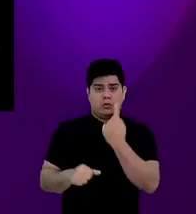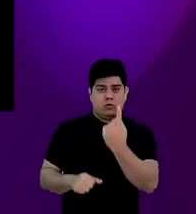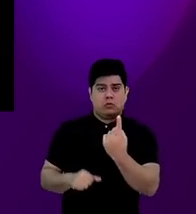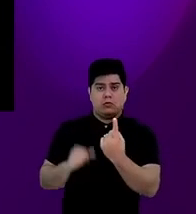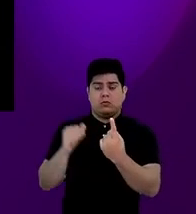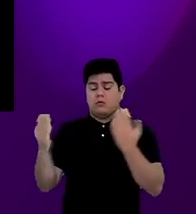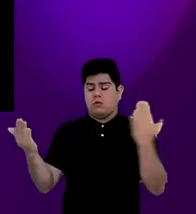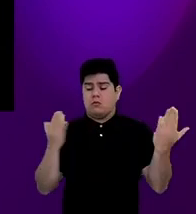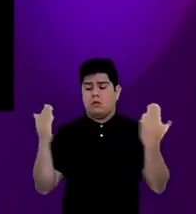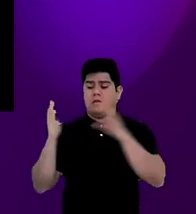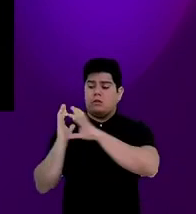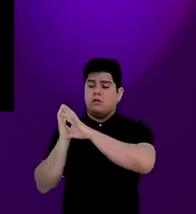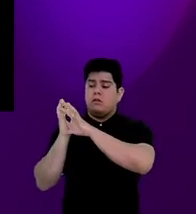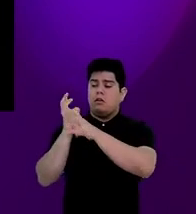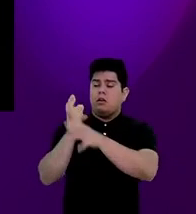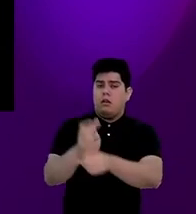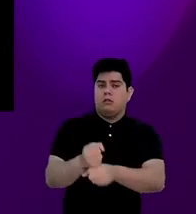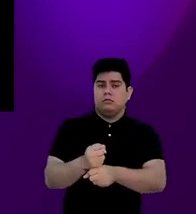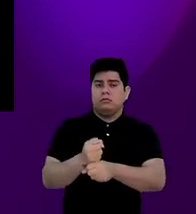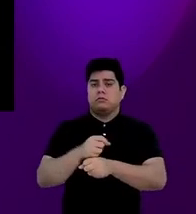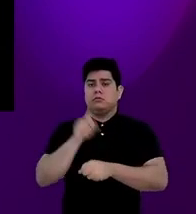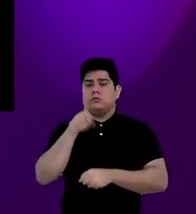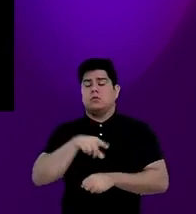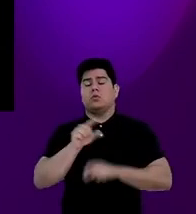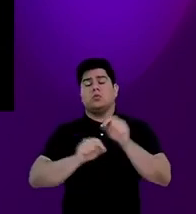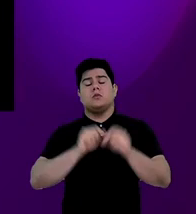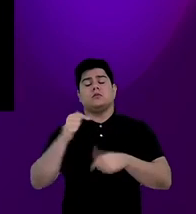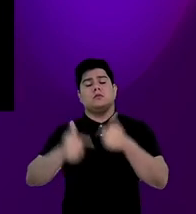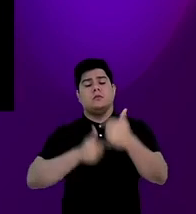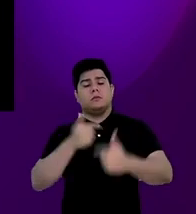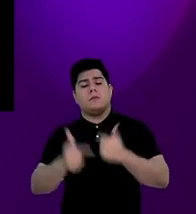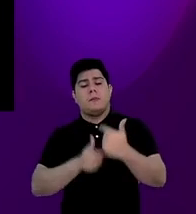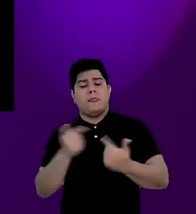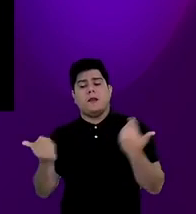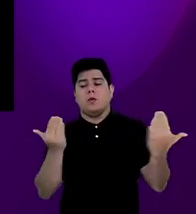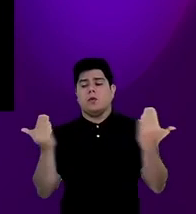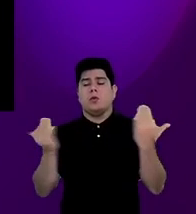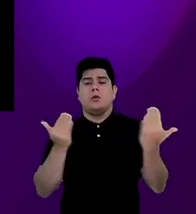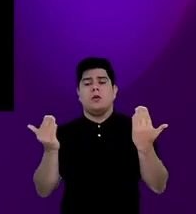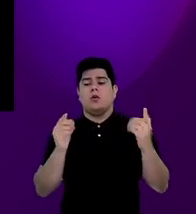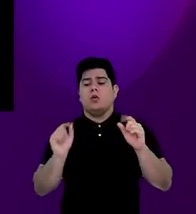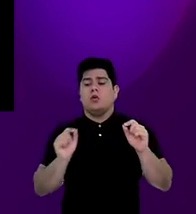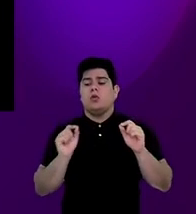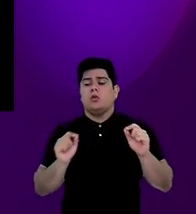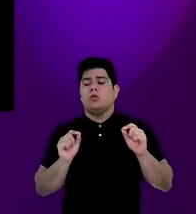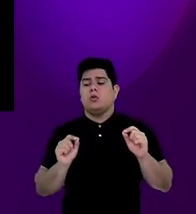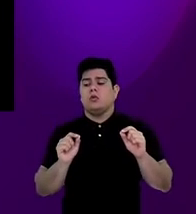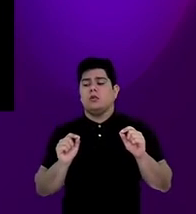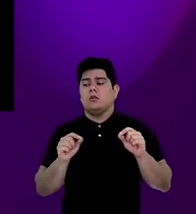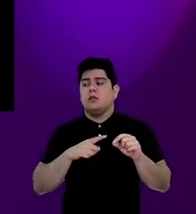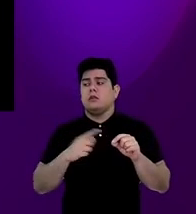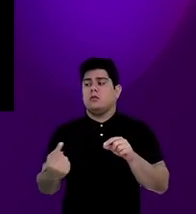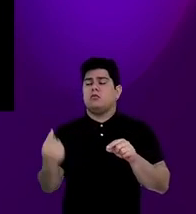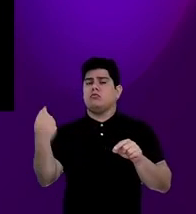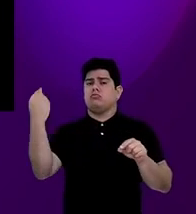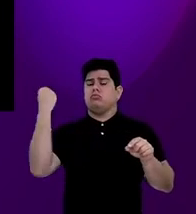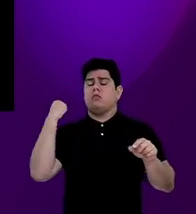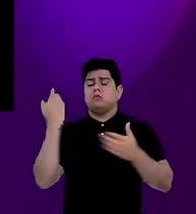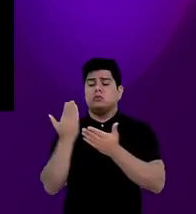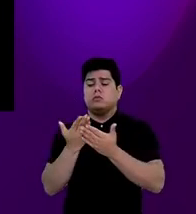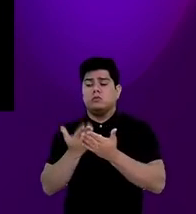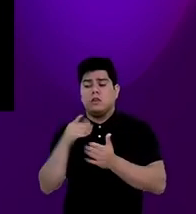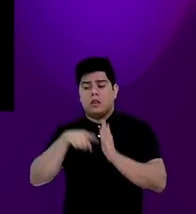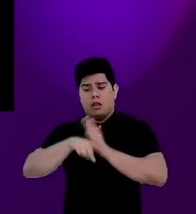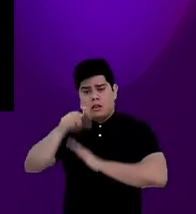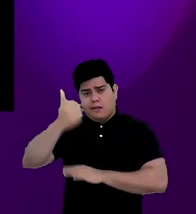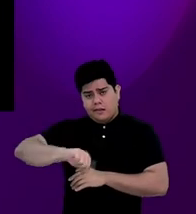retrospectivo, e é interessante esse trabalho, porque comparou com o SCOLAR 1, que o SCOLAR foi um estudo retrospectivo que